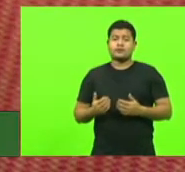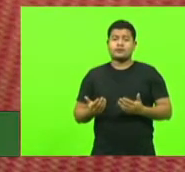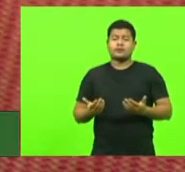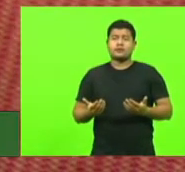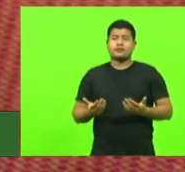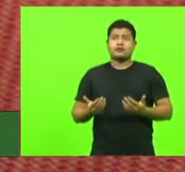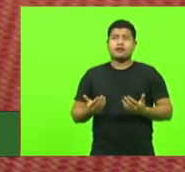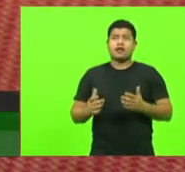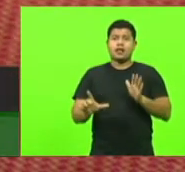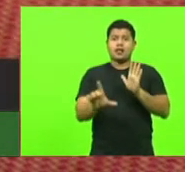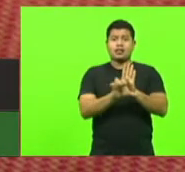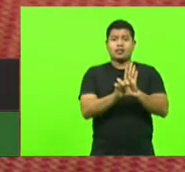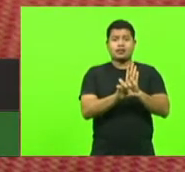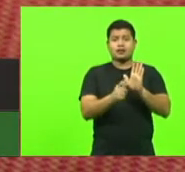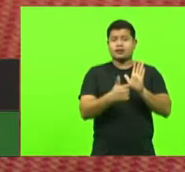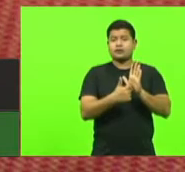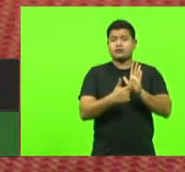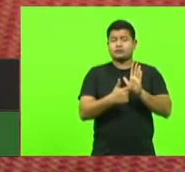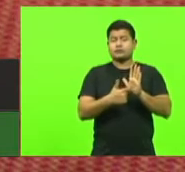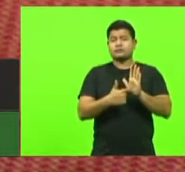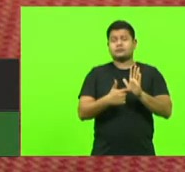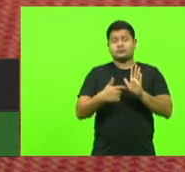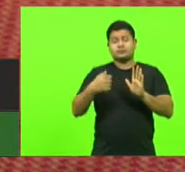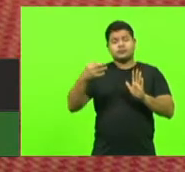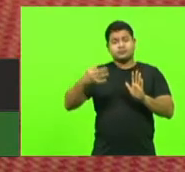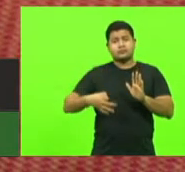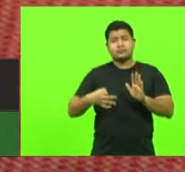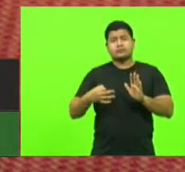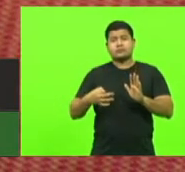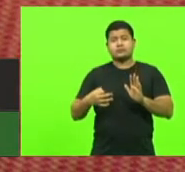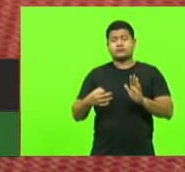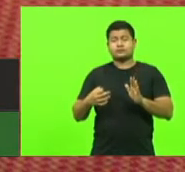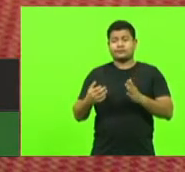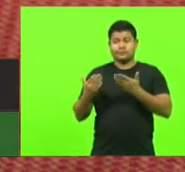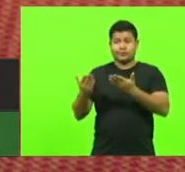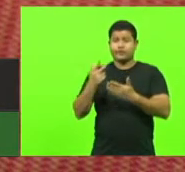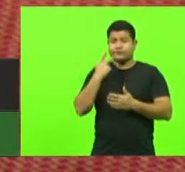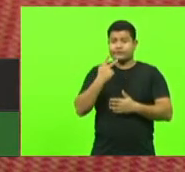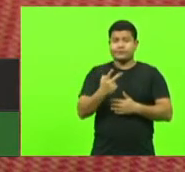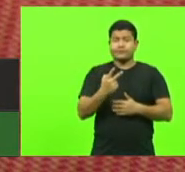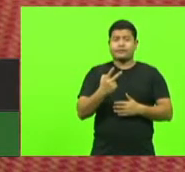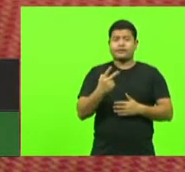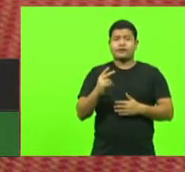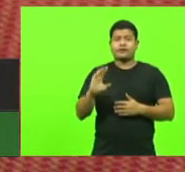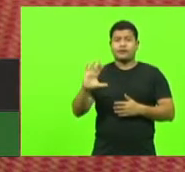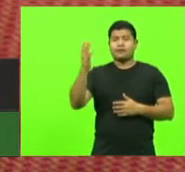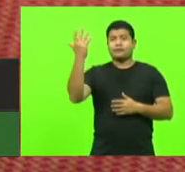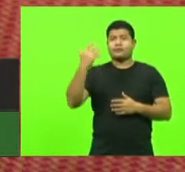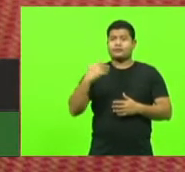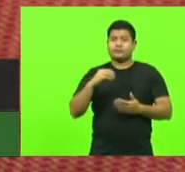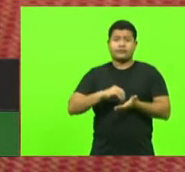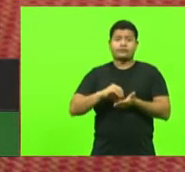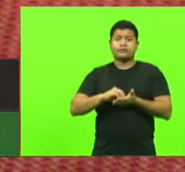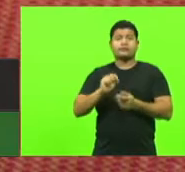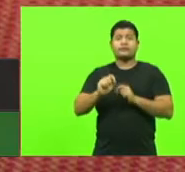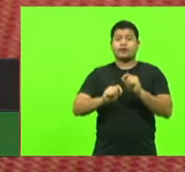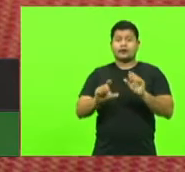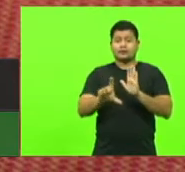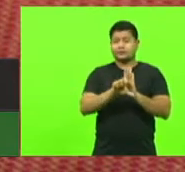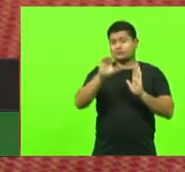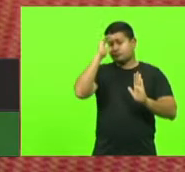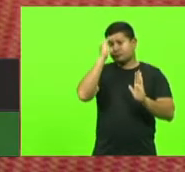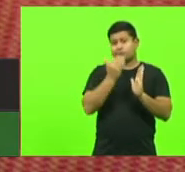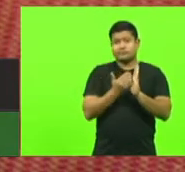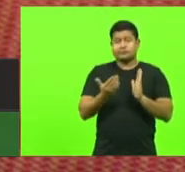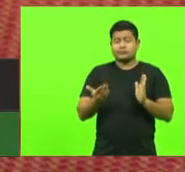a lei existe. Naquele caso, inclusive, citado pelo deputado Mioto, não foi aplicado. Então, não adianta. O Brasil é